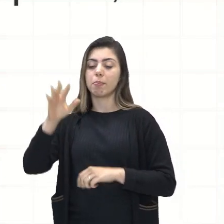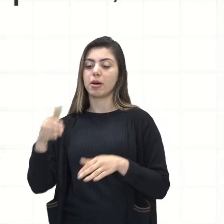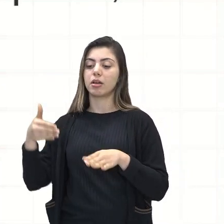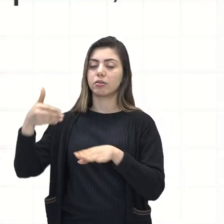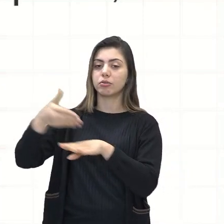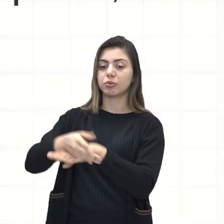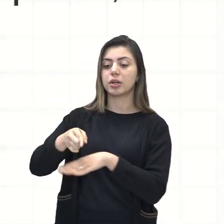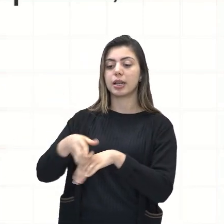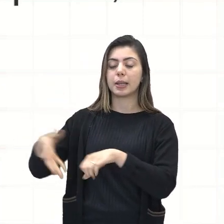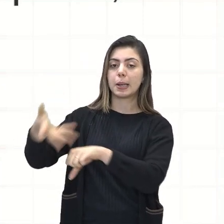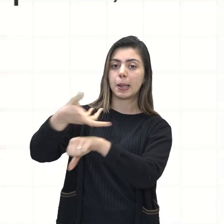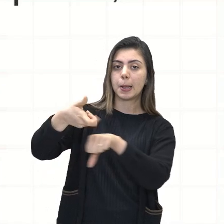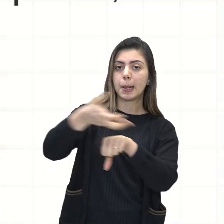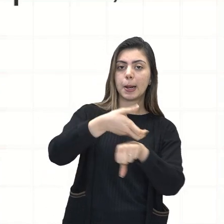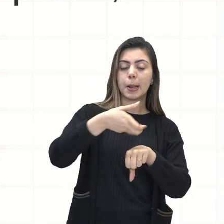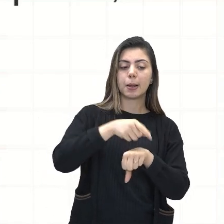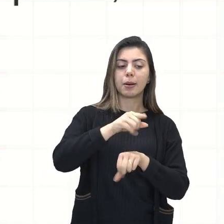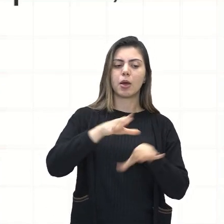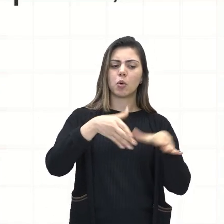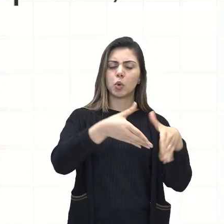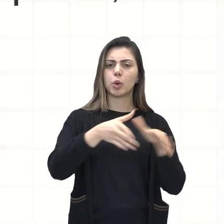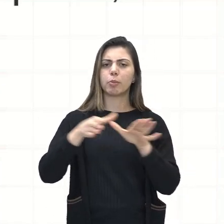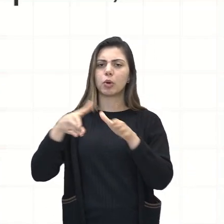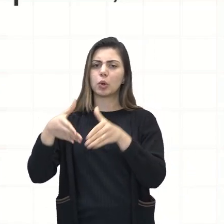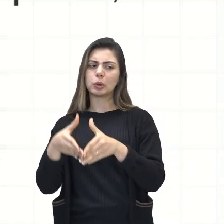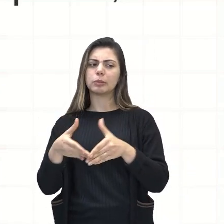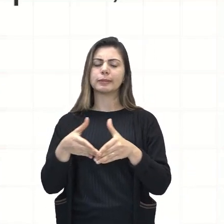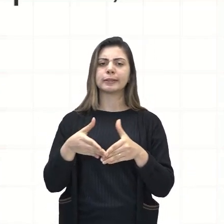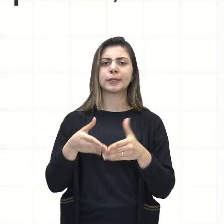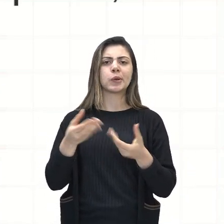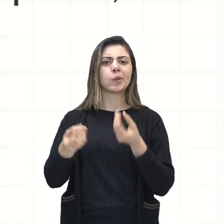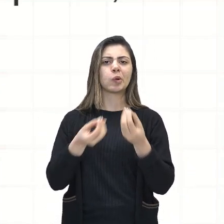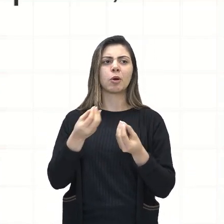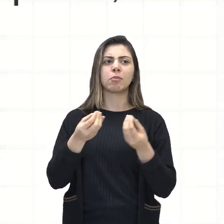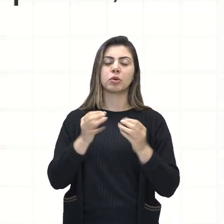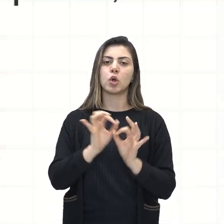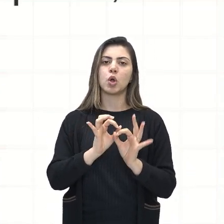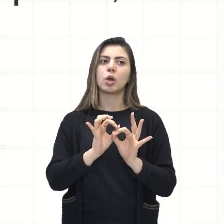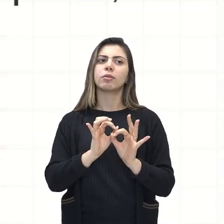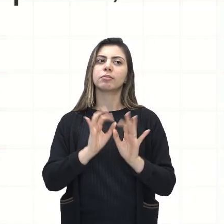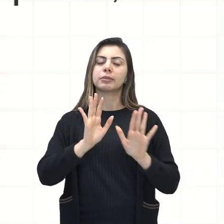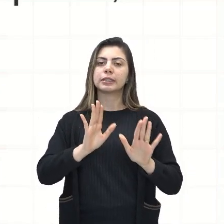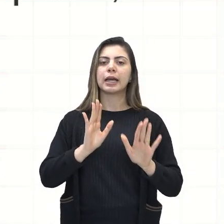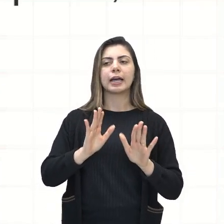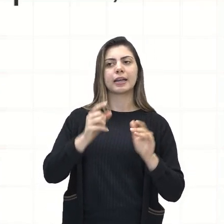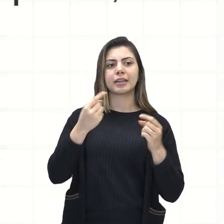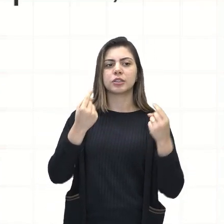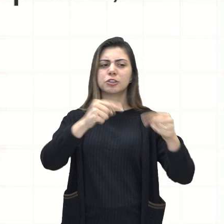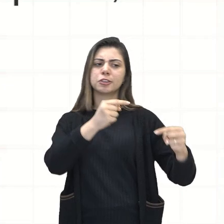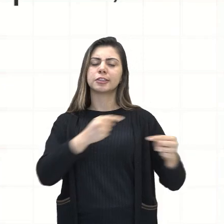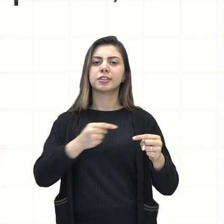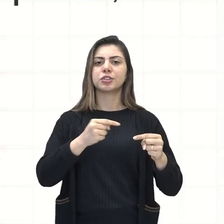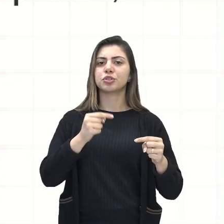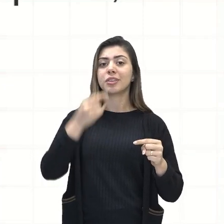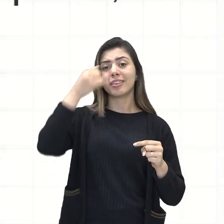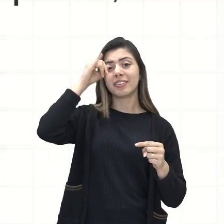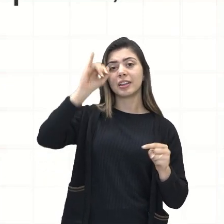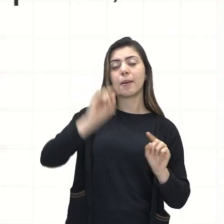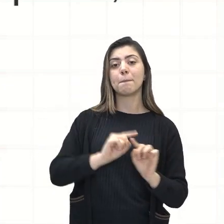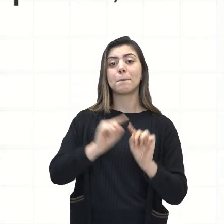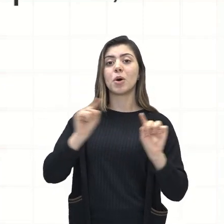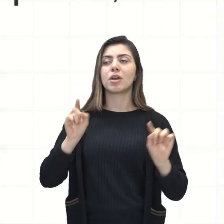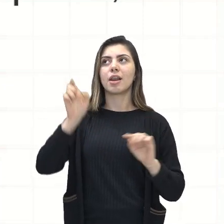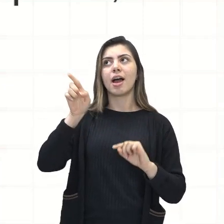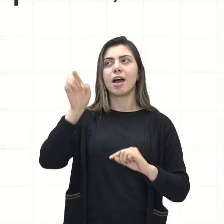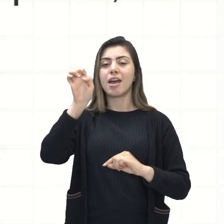né, colonizando, esses grupos se mantiveram ali meio que distantes de conflitos, certo? Porém, quando os